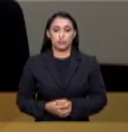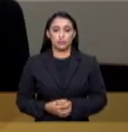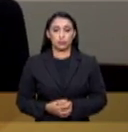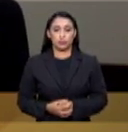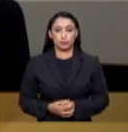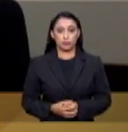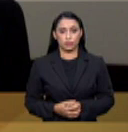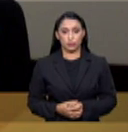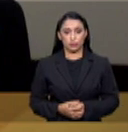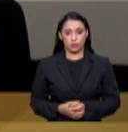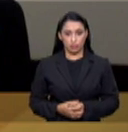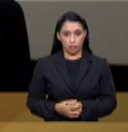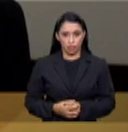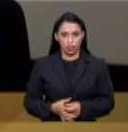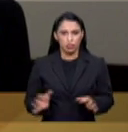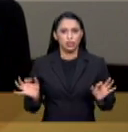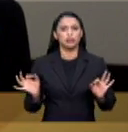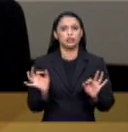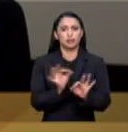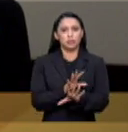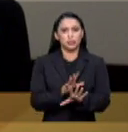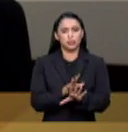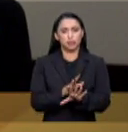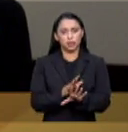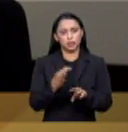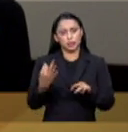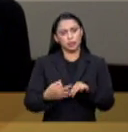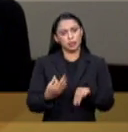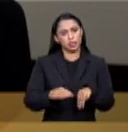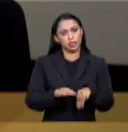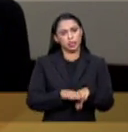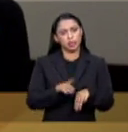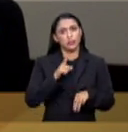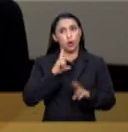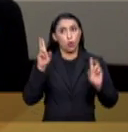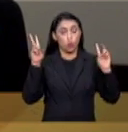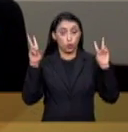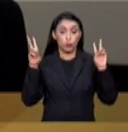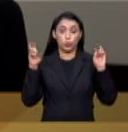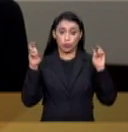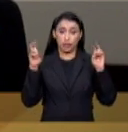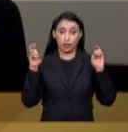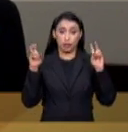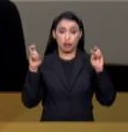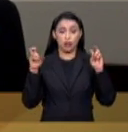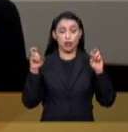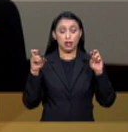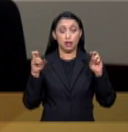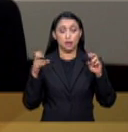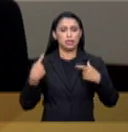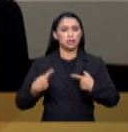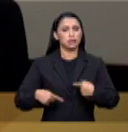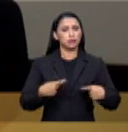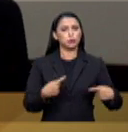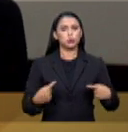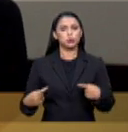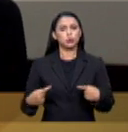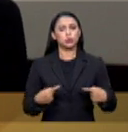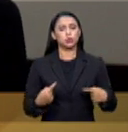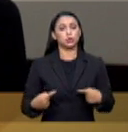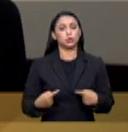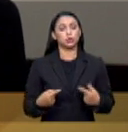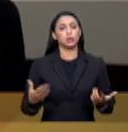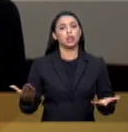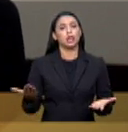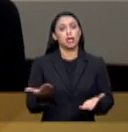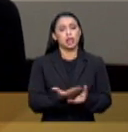Por fim, excelências, destaco que o tema que está sendo discutido nesta